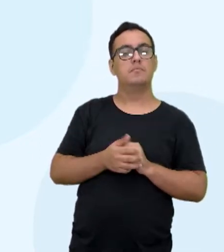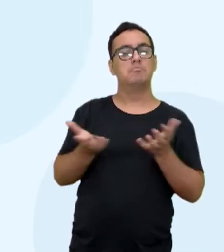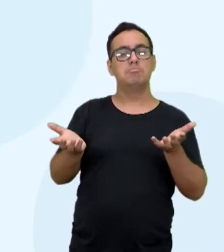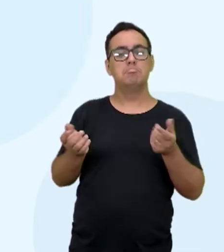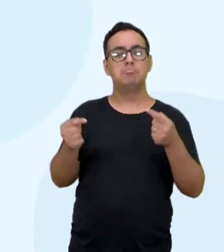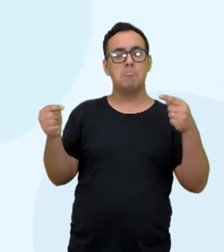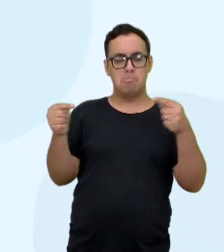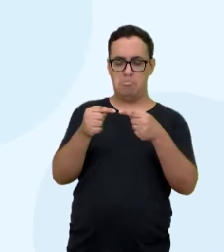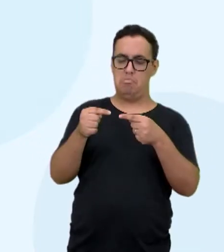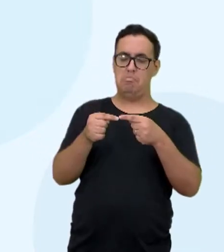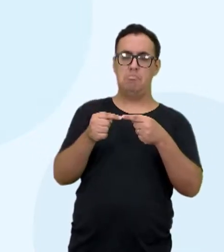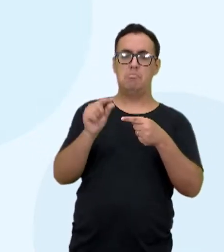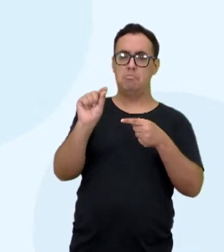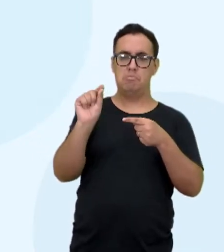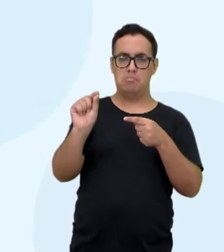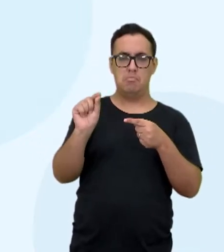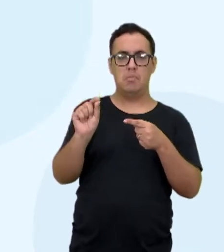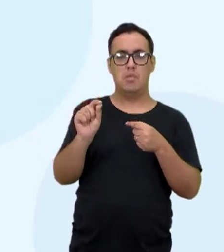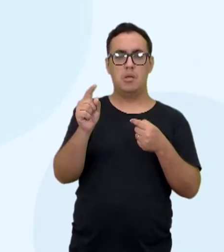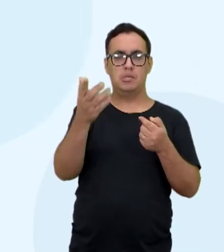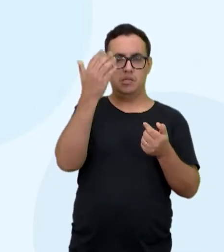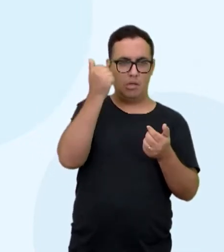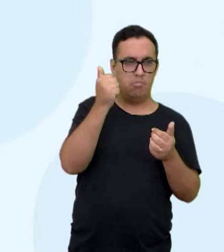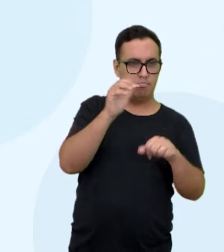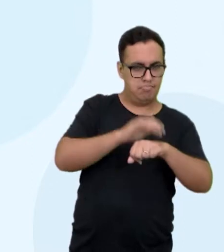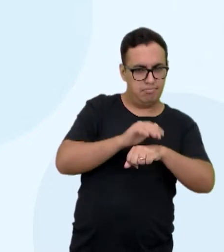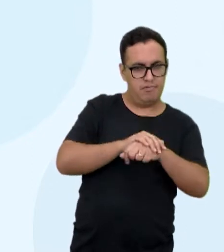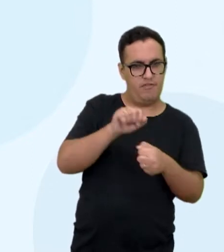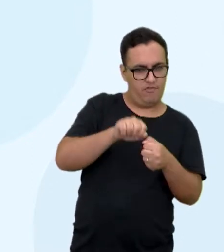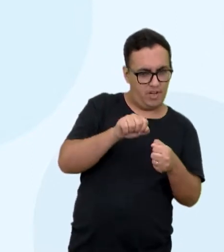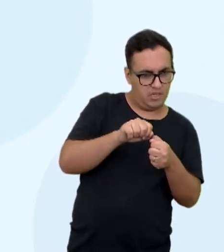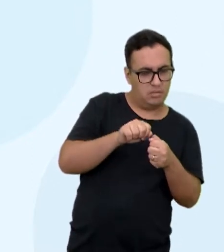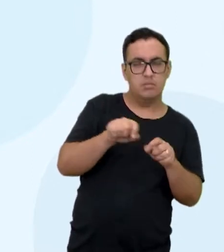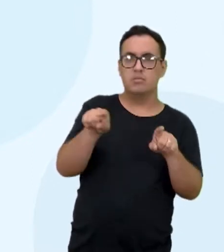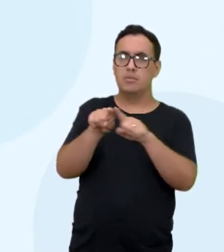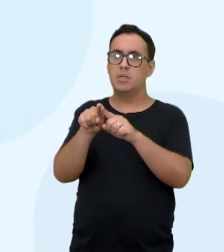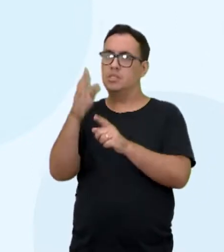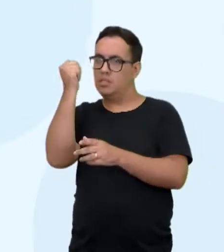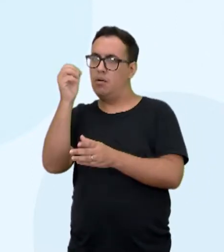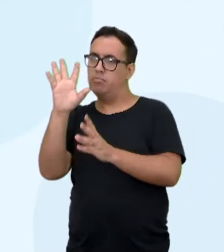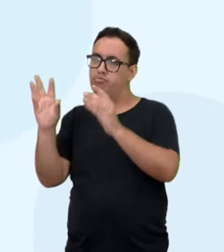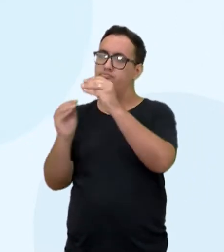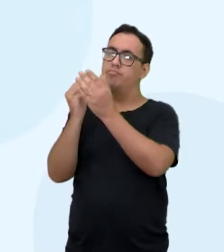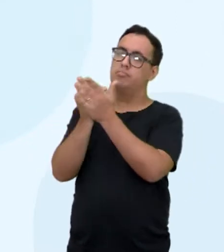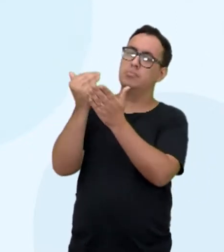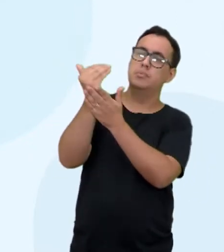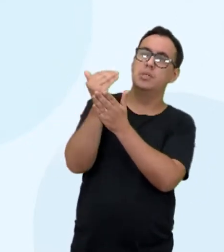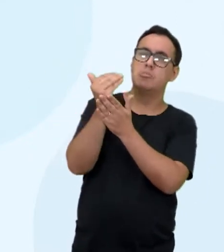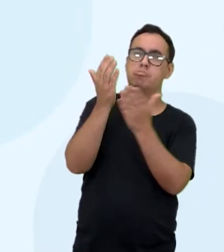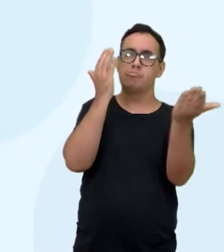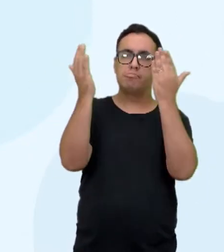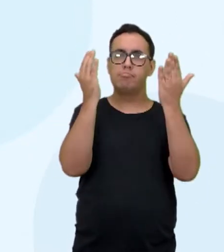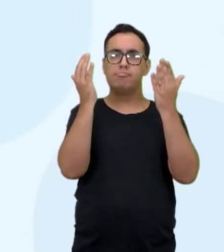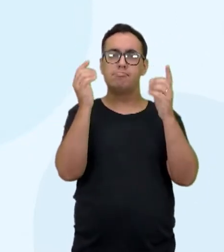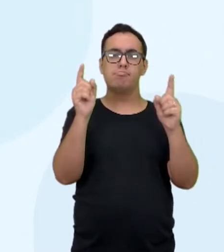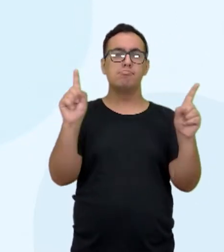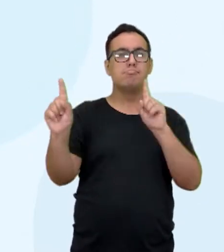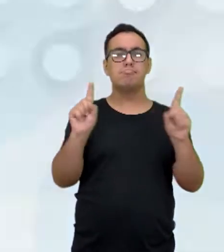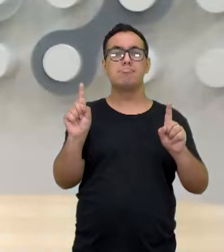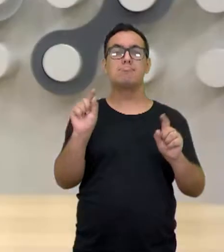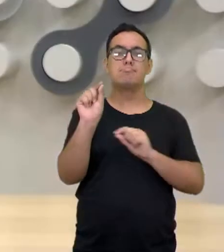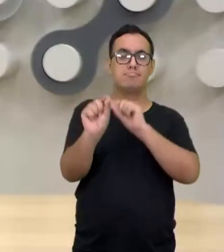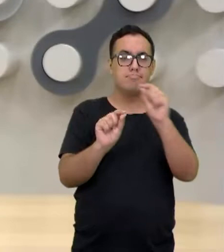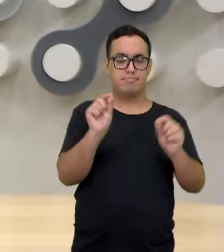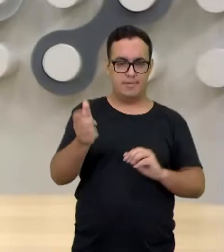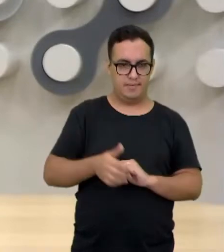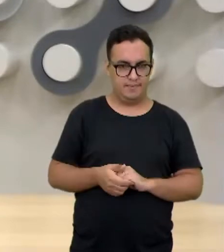qual é a relação entre os saberes operativos e os saberes contemplativos? Nós tínhamos visto que os